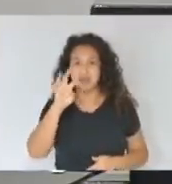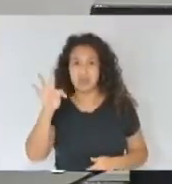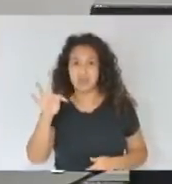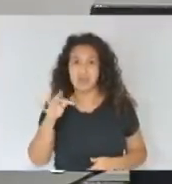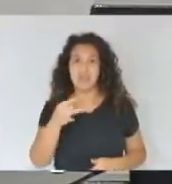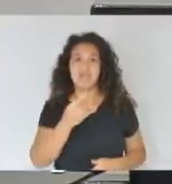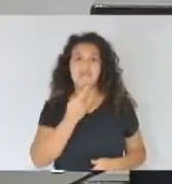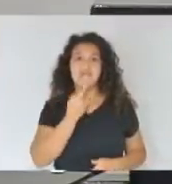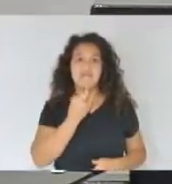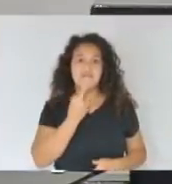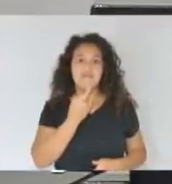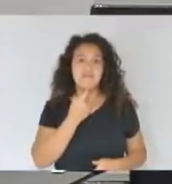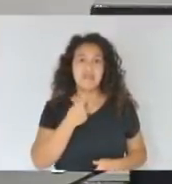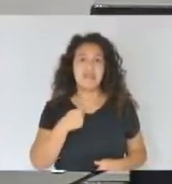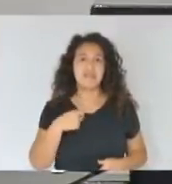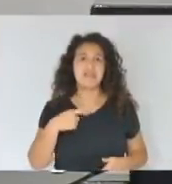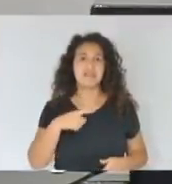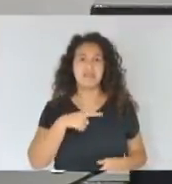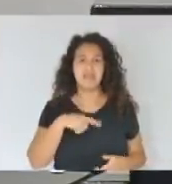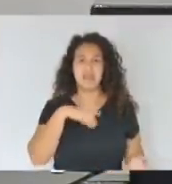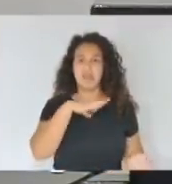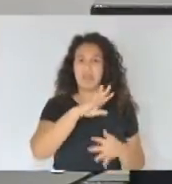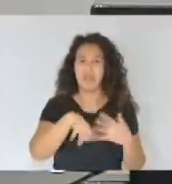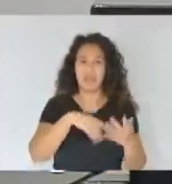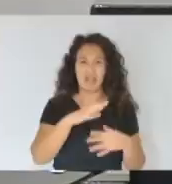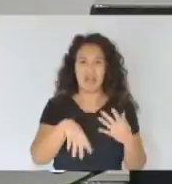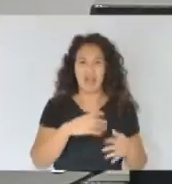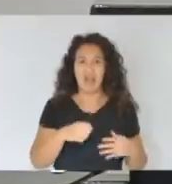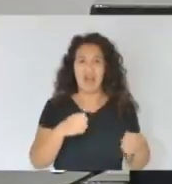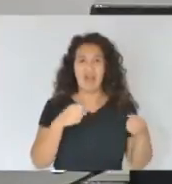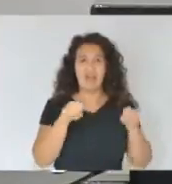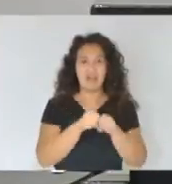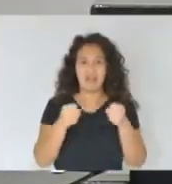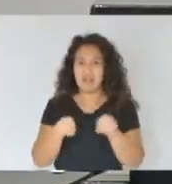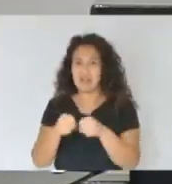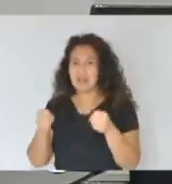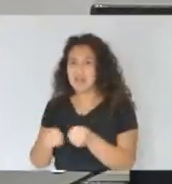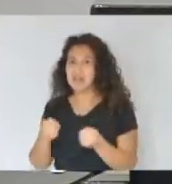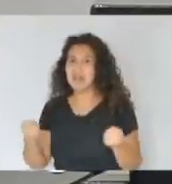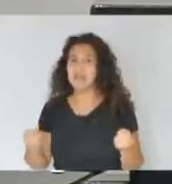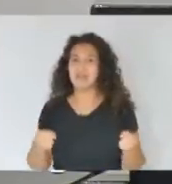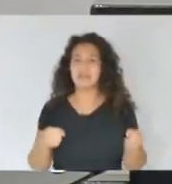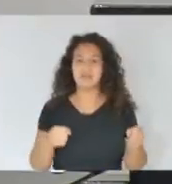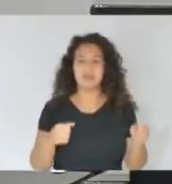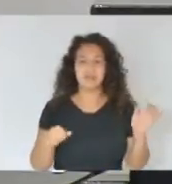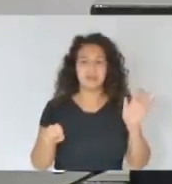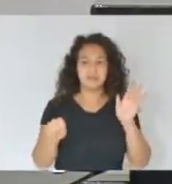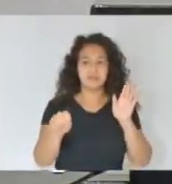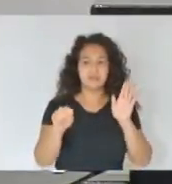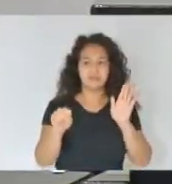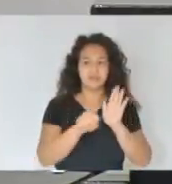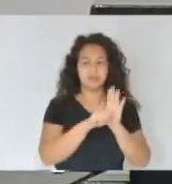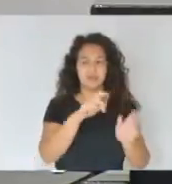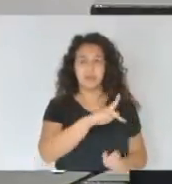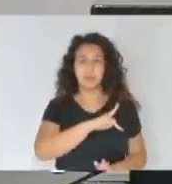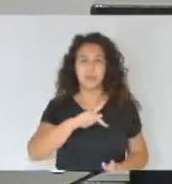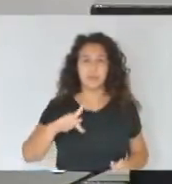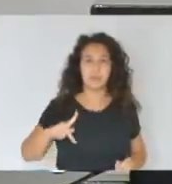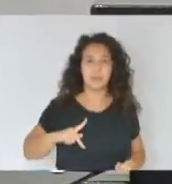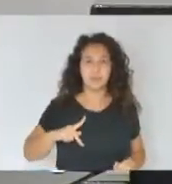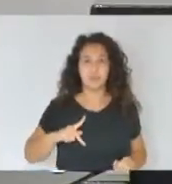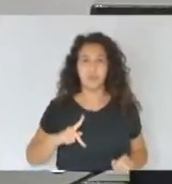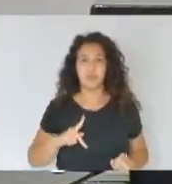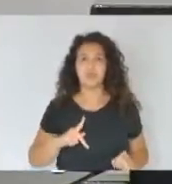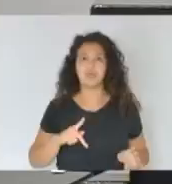fazendo quebra-quebra e depredando patrimônio público e fazendo baderna de todos os tipos.